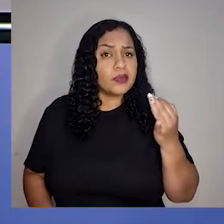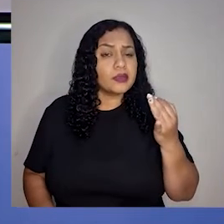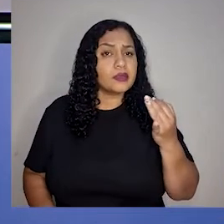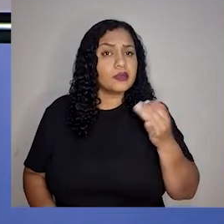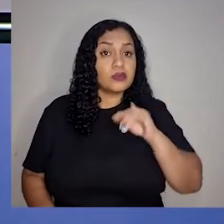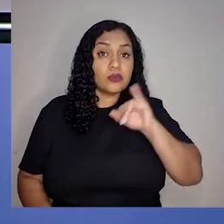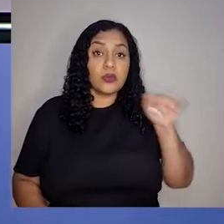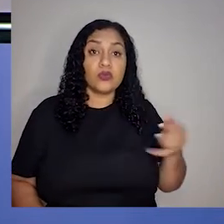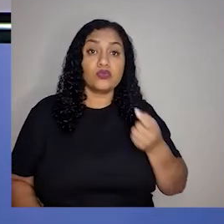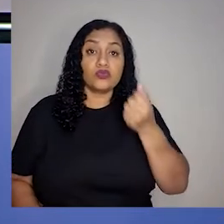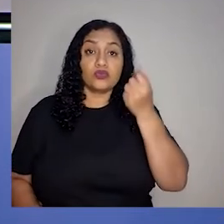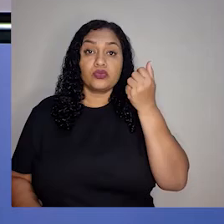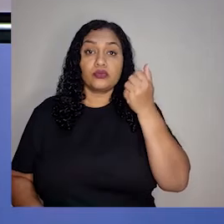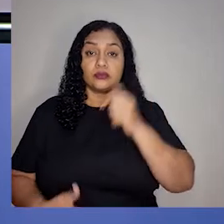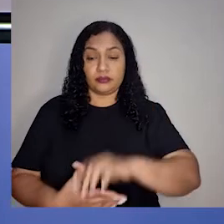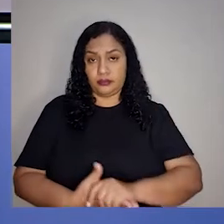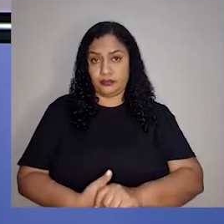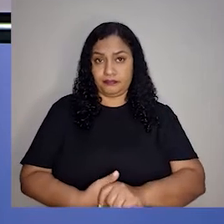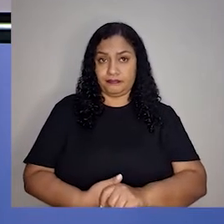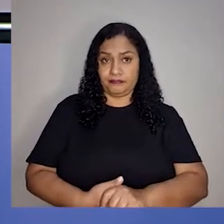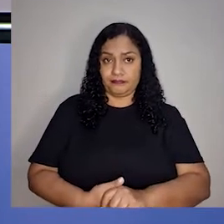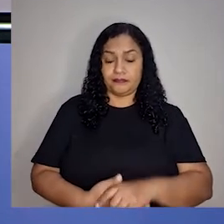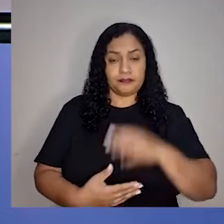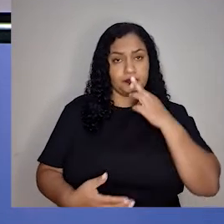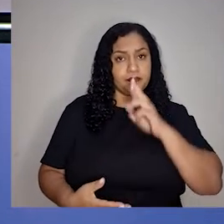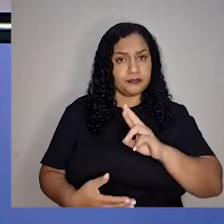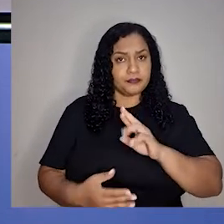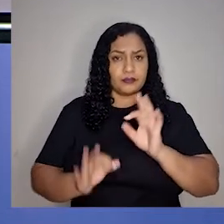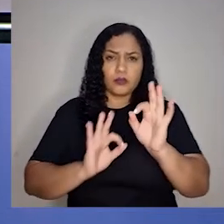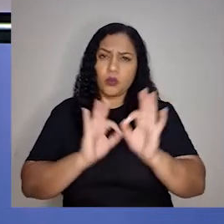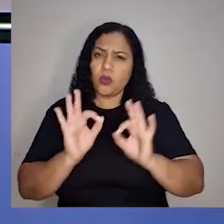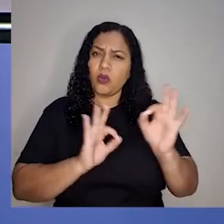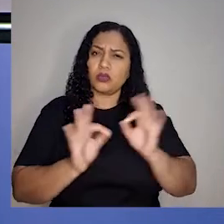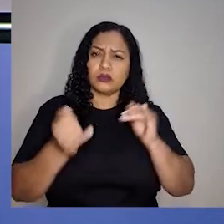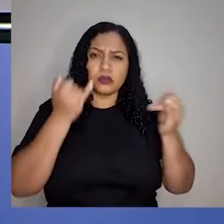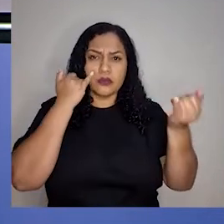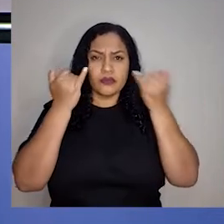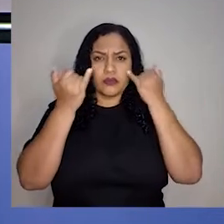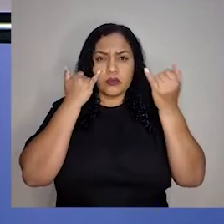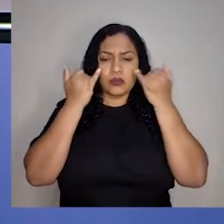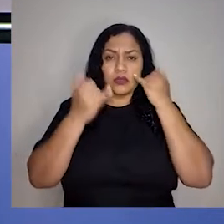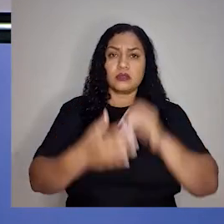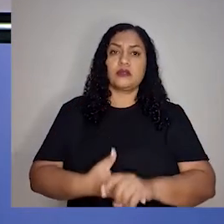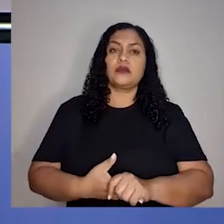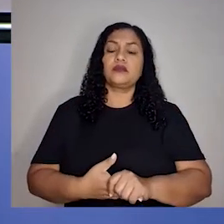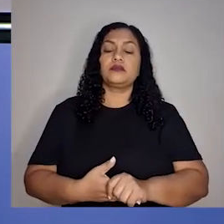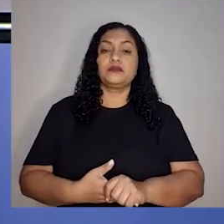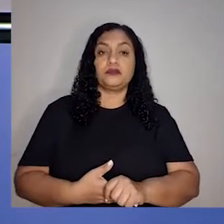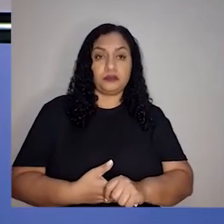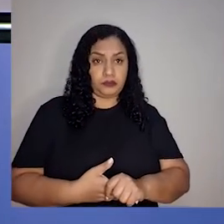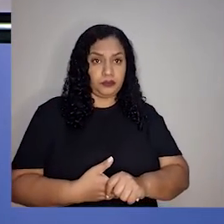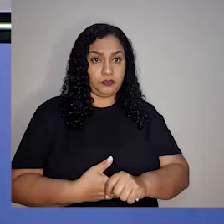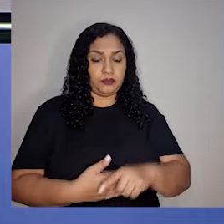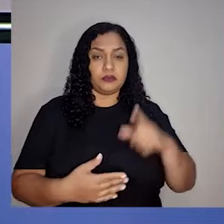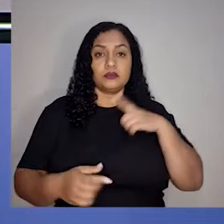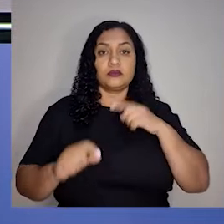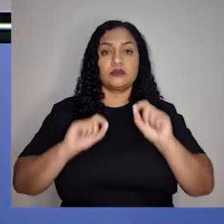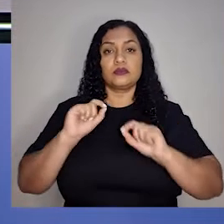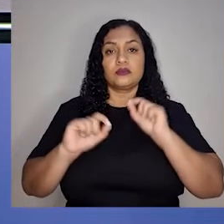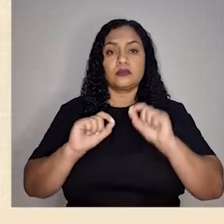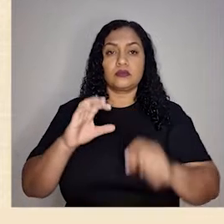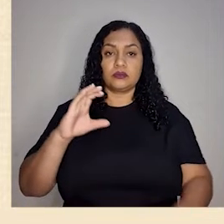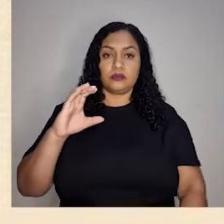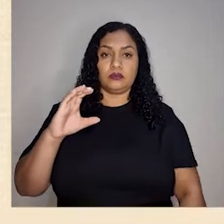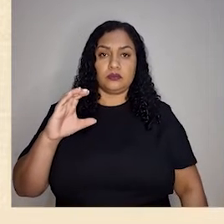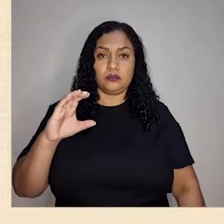o juros vamos resolver organizando as informações que o exercício dá nós temos aqui